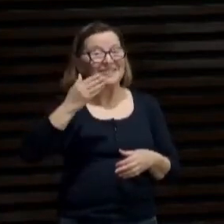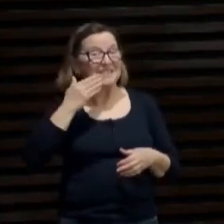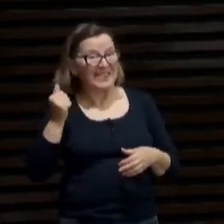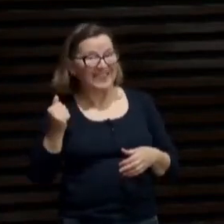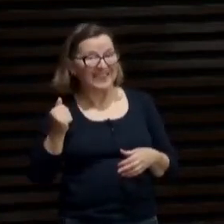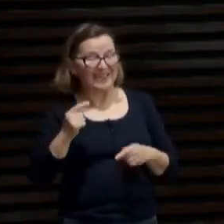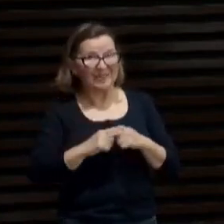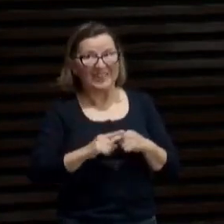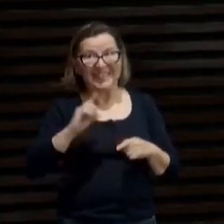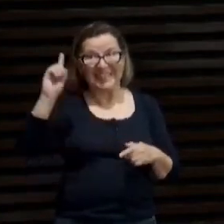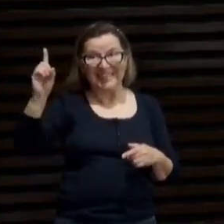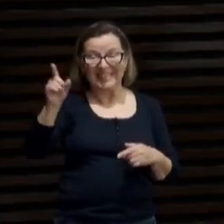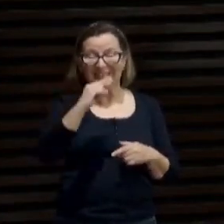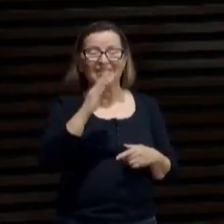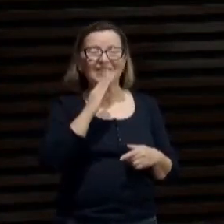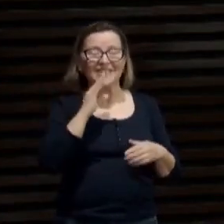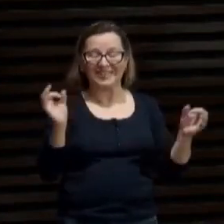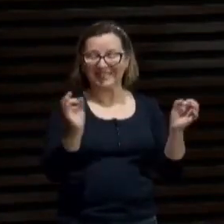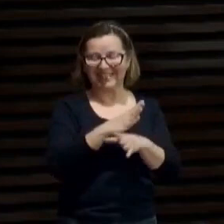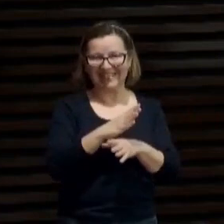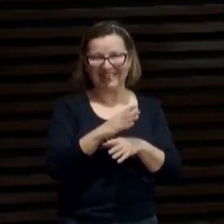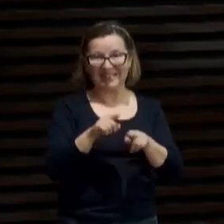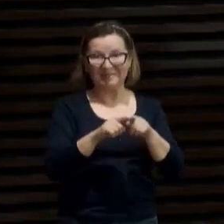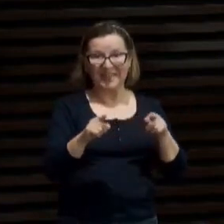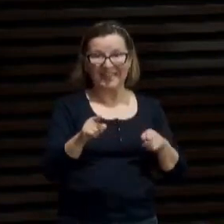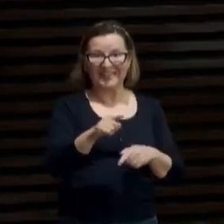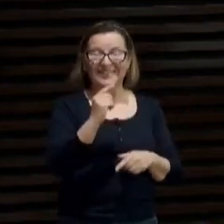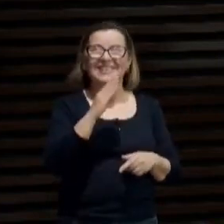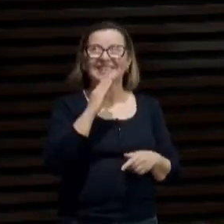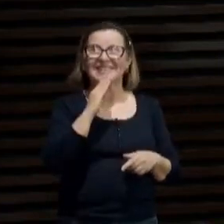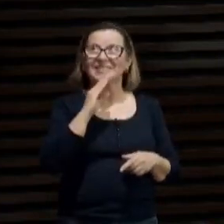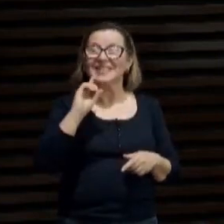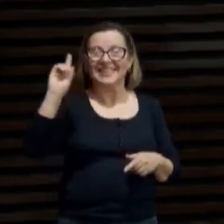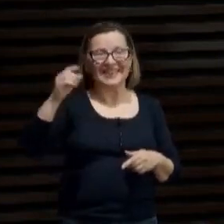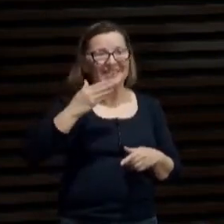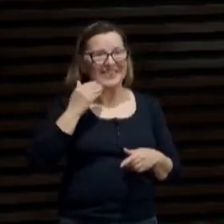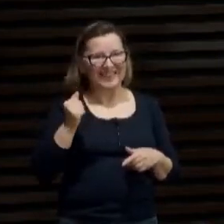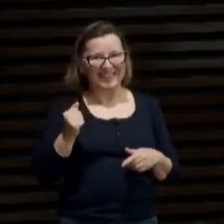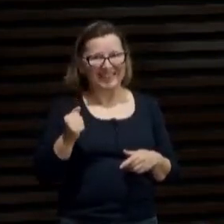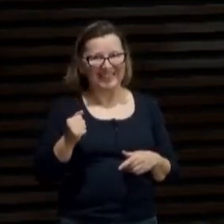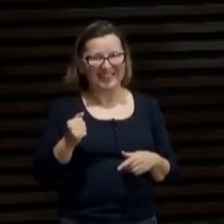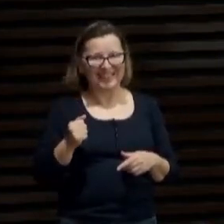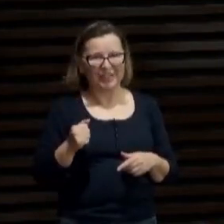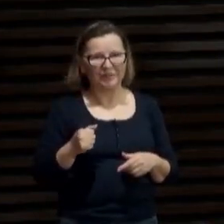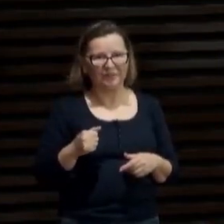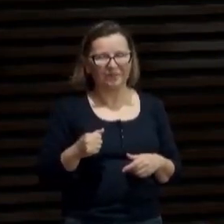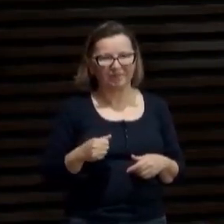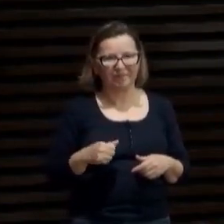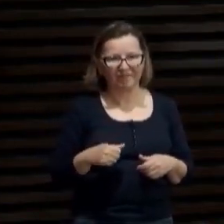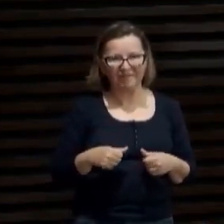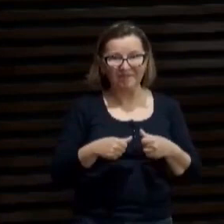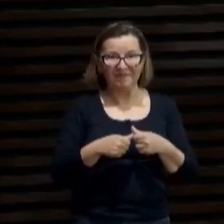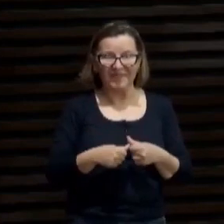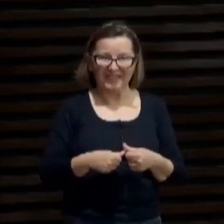plenamente. Mas nós vamos conhecendo a Deus melhor. E esse é o antídoto para a ansiedade, que está roubando a tua alegria assim como está